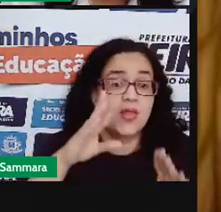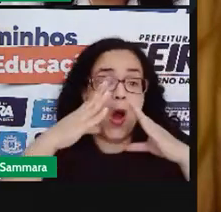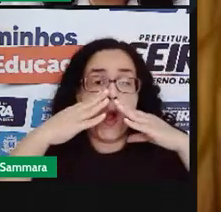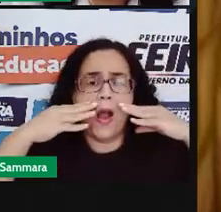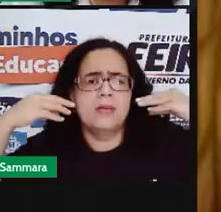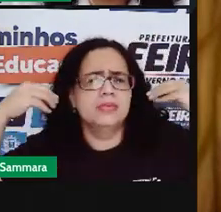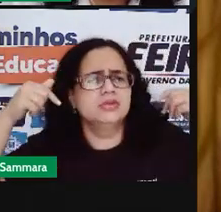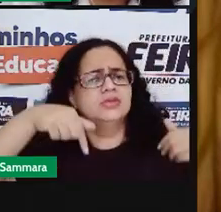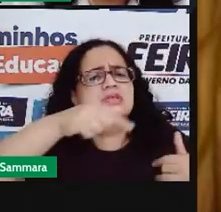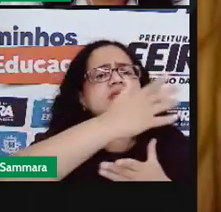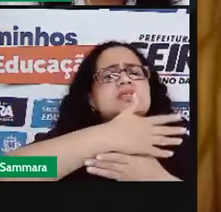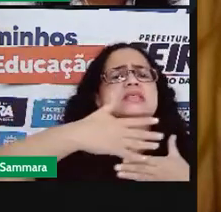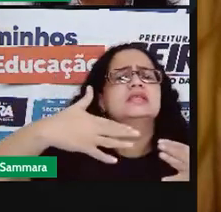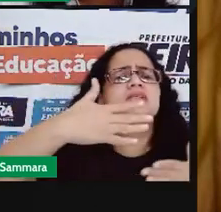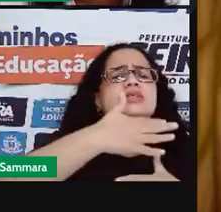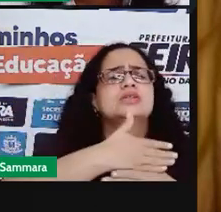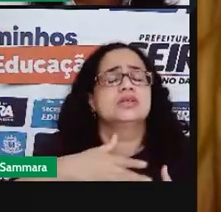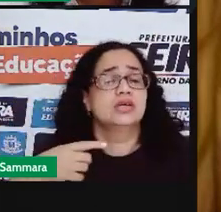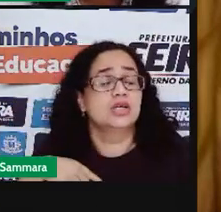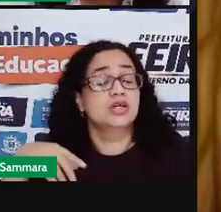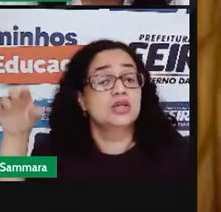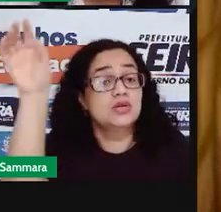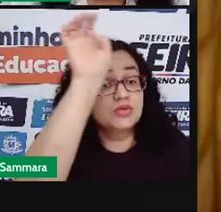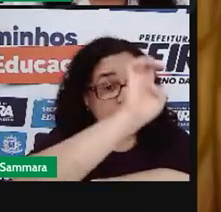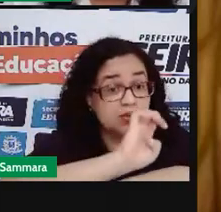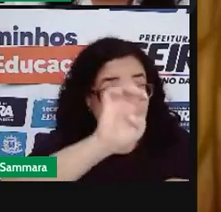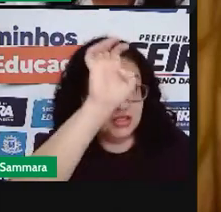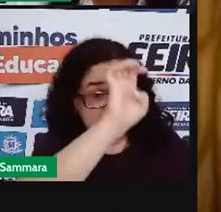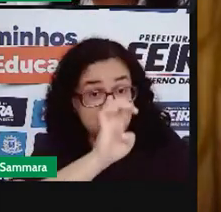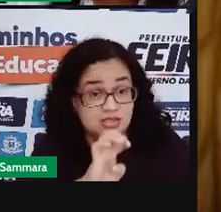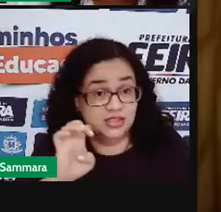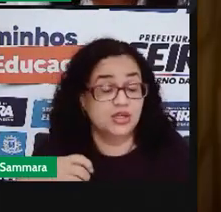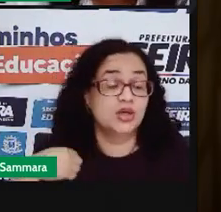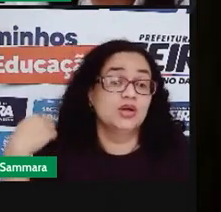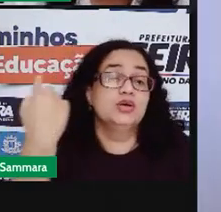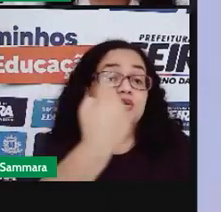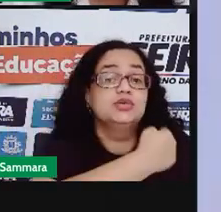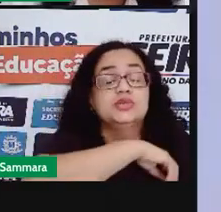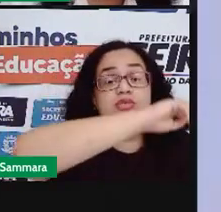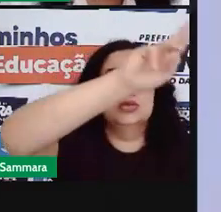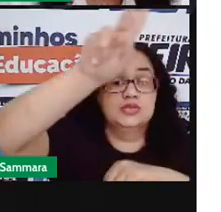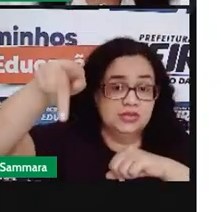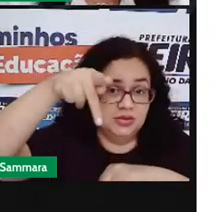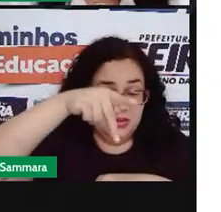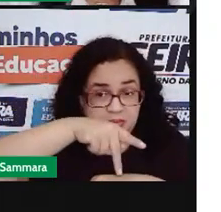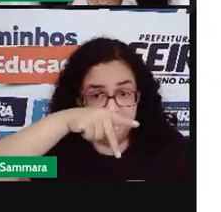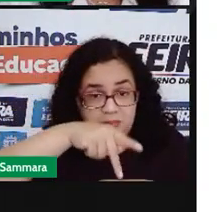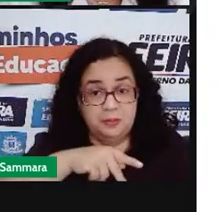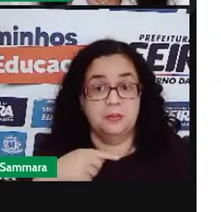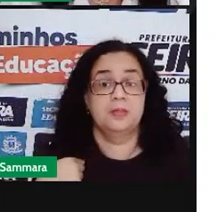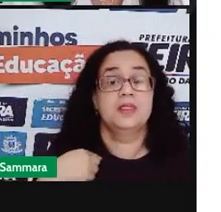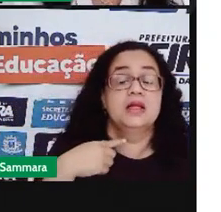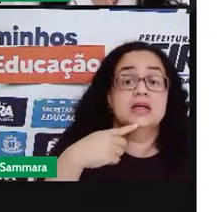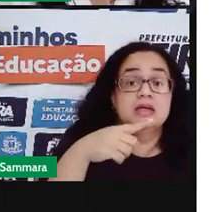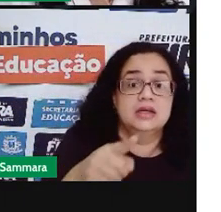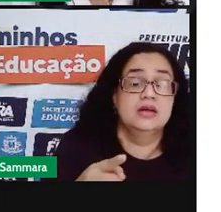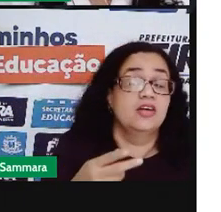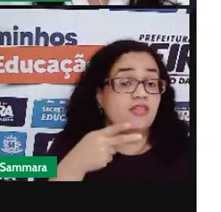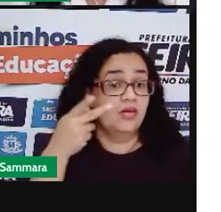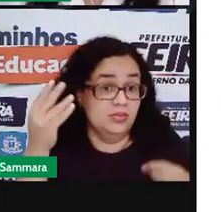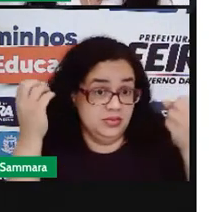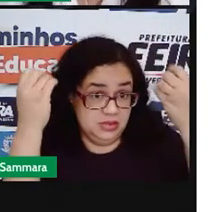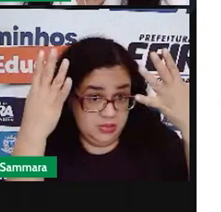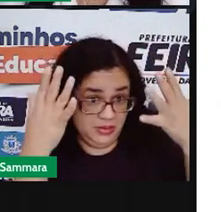na nossa cidade? No nosso estado? No nosso país? Pois é, é sobre isso que nós vamos